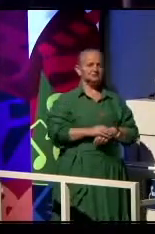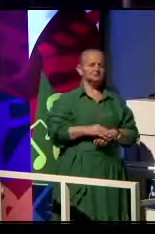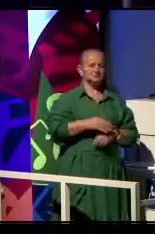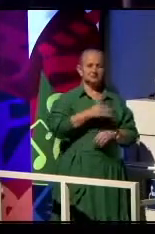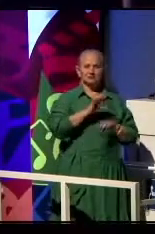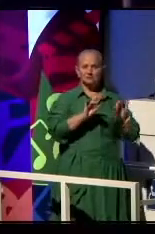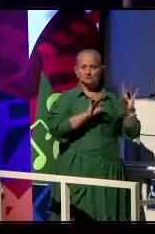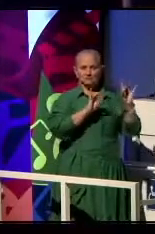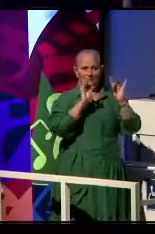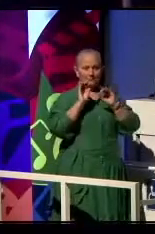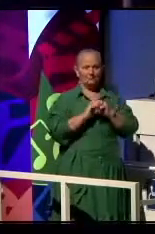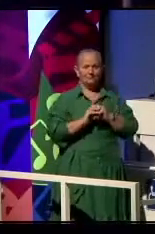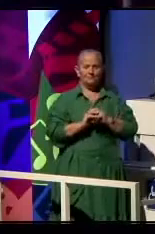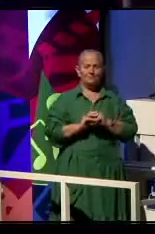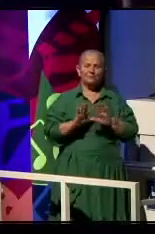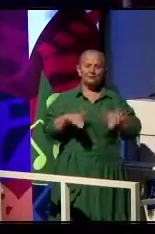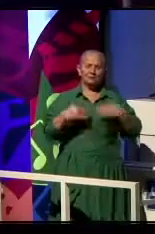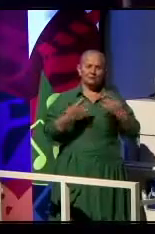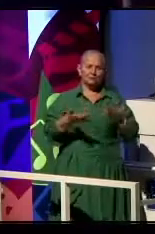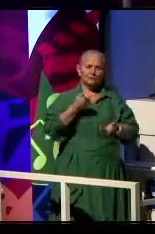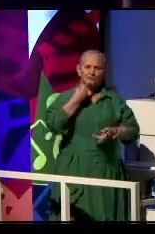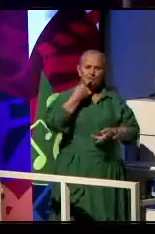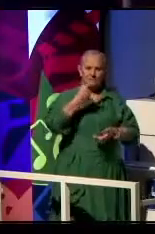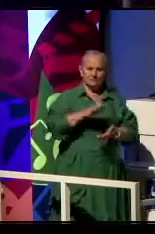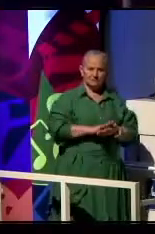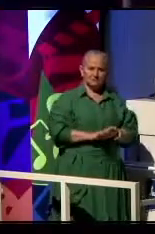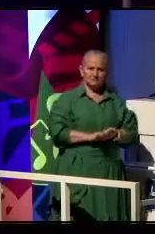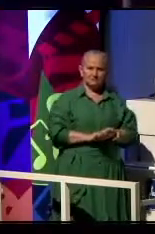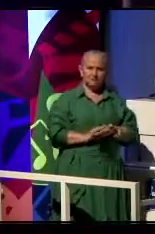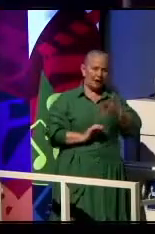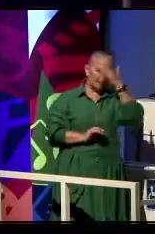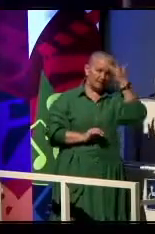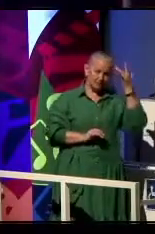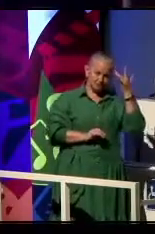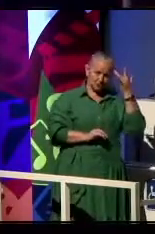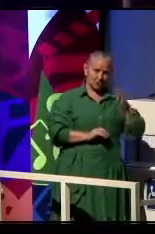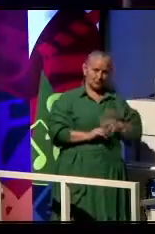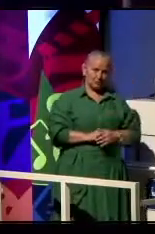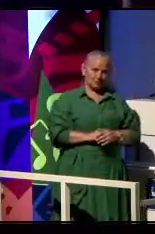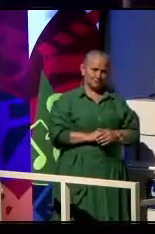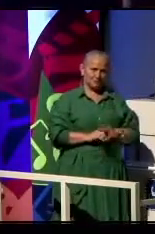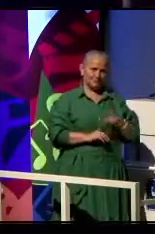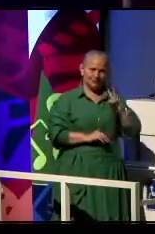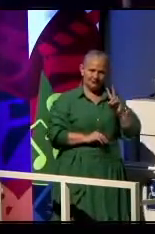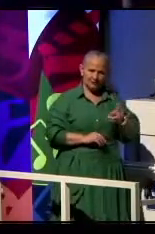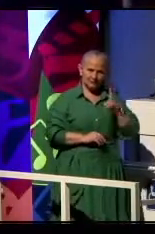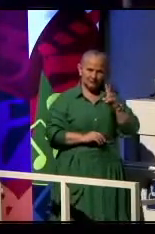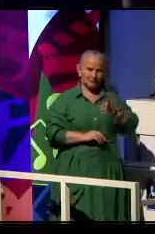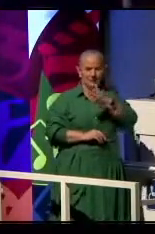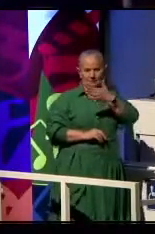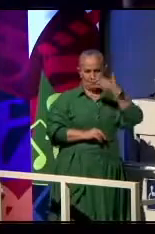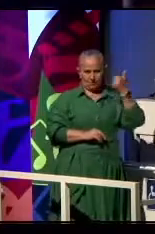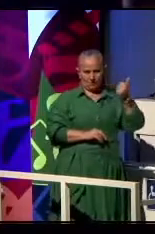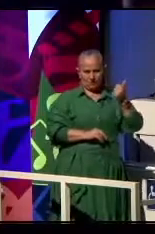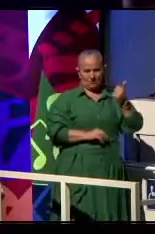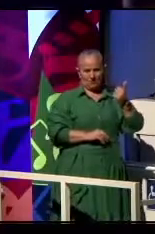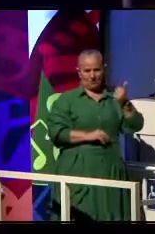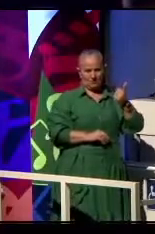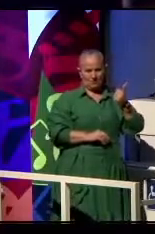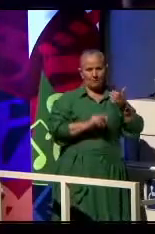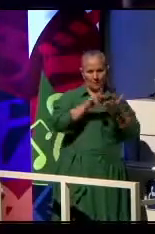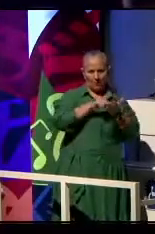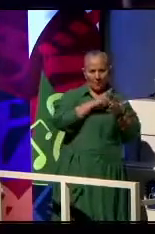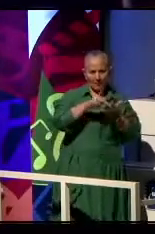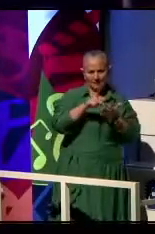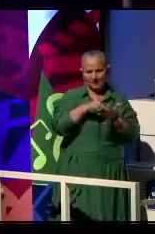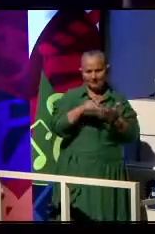E, como eu havia comentado, gente, a figura central do Clube da Esquina é o Milton Nascimento. Todas as